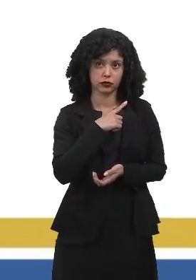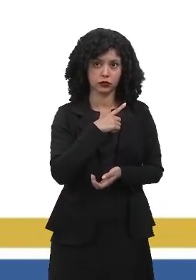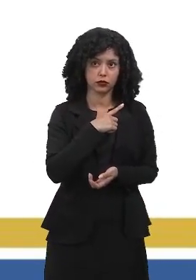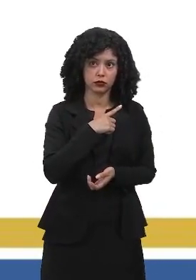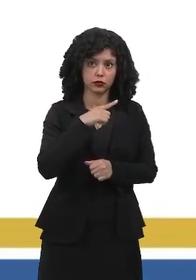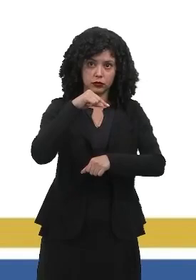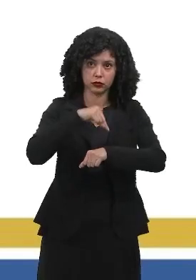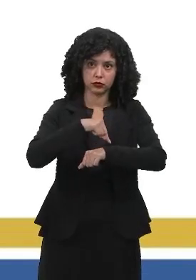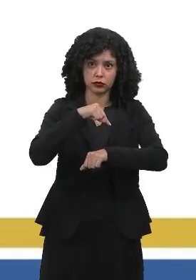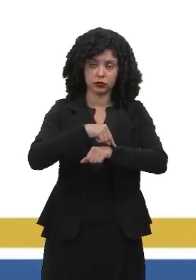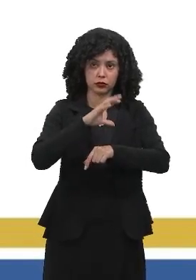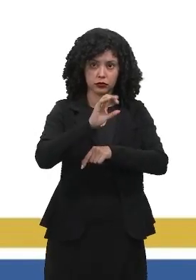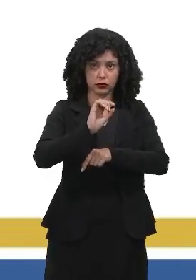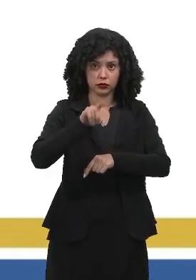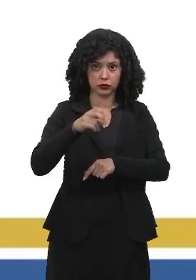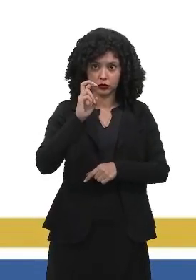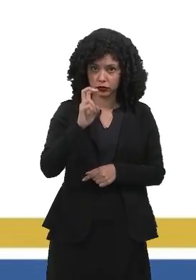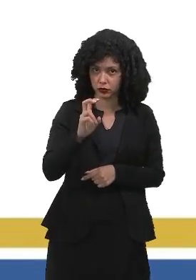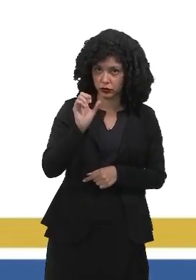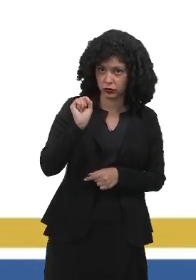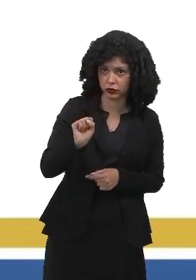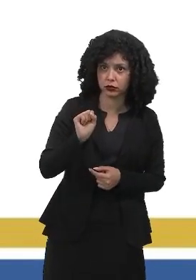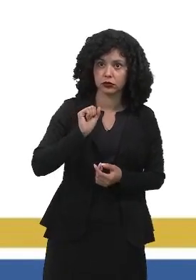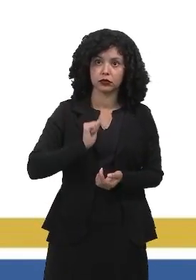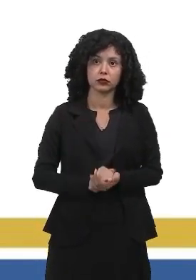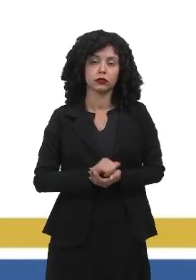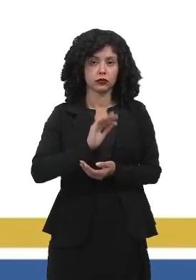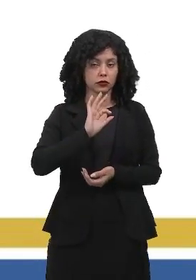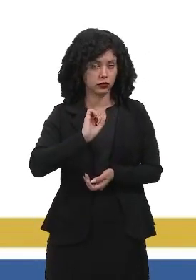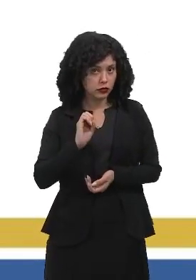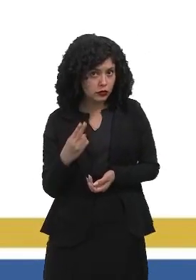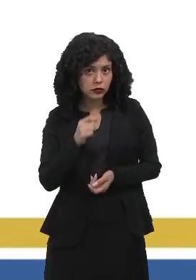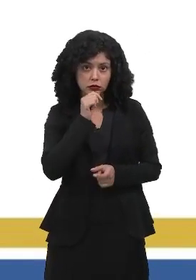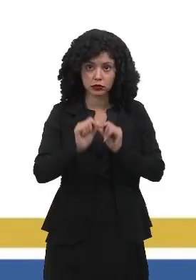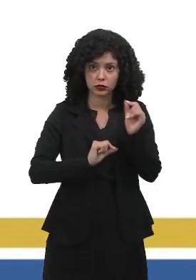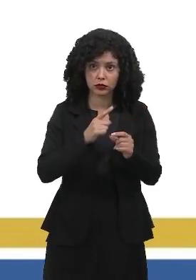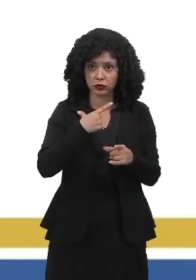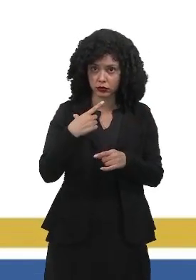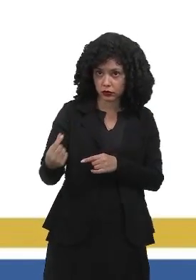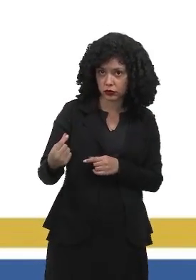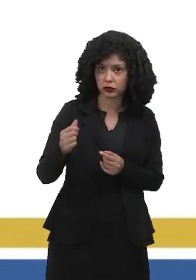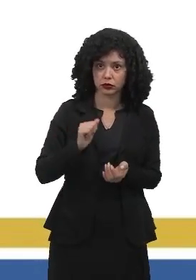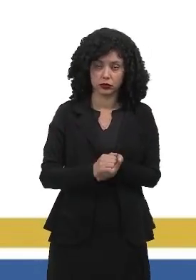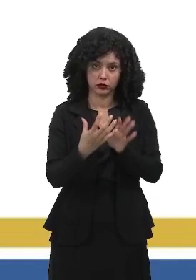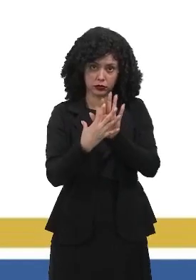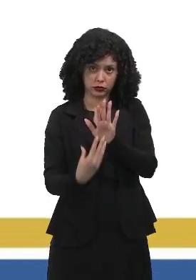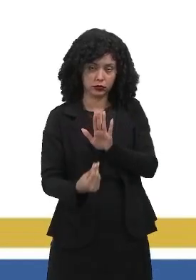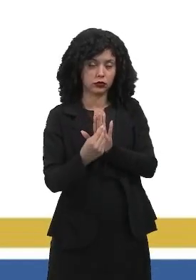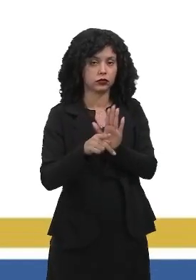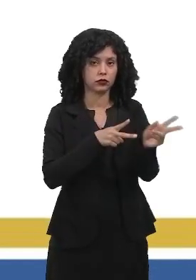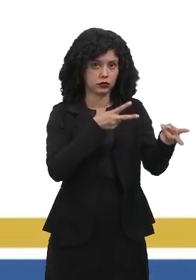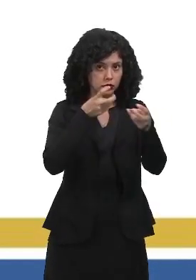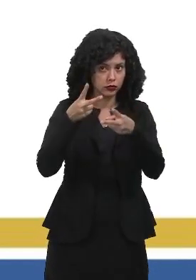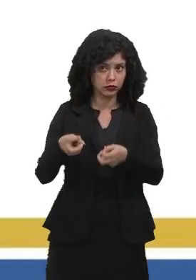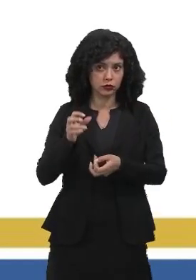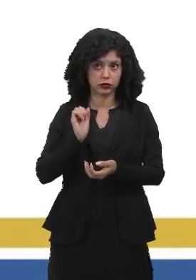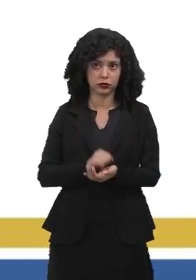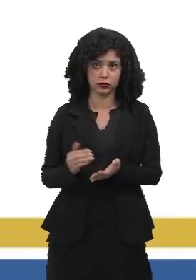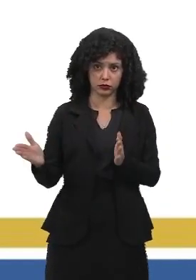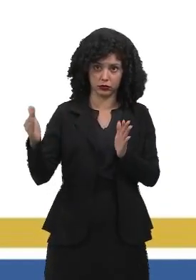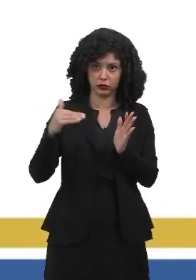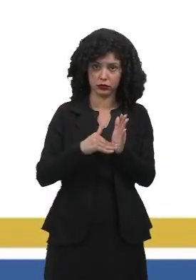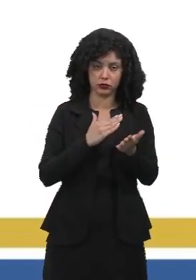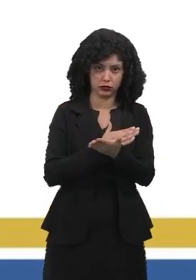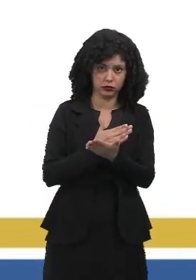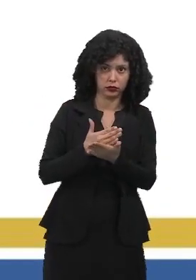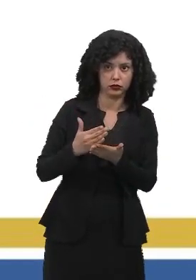um tempo de 0,5 segundos, ou seja, para sair do emissor, de onde foi detectado, até o